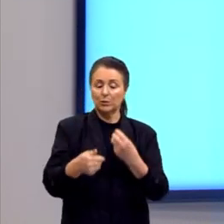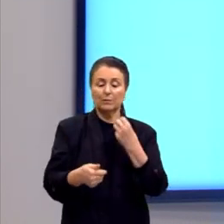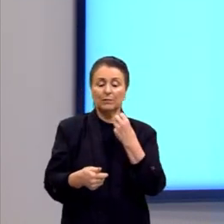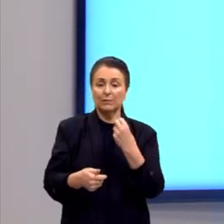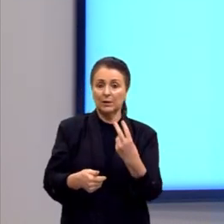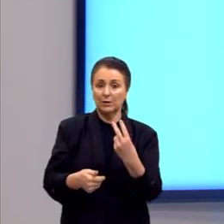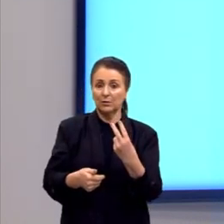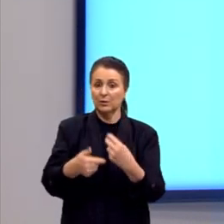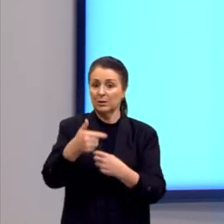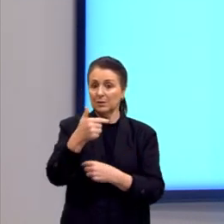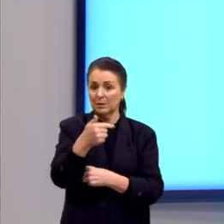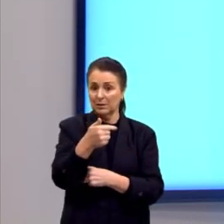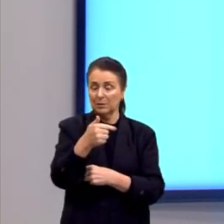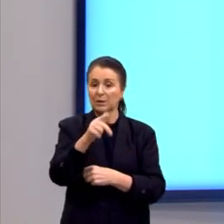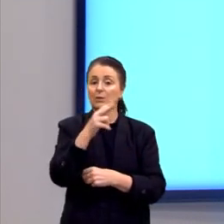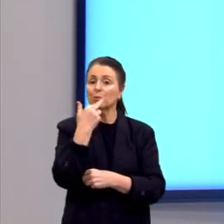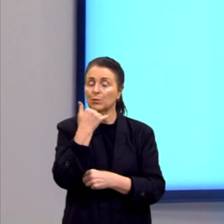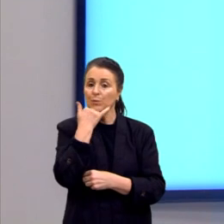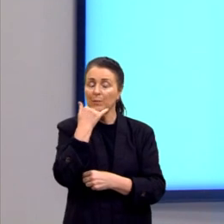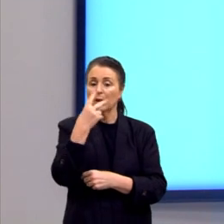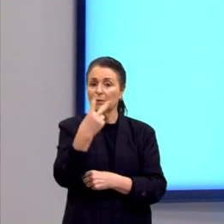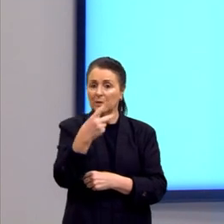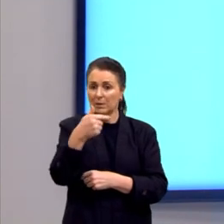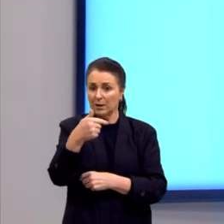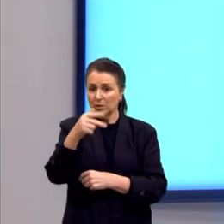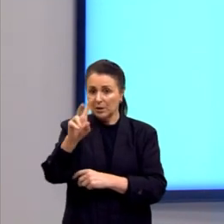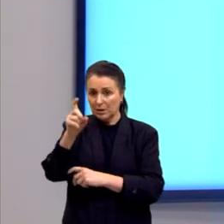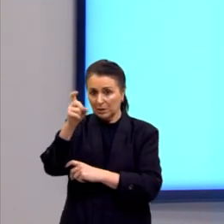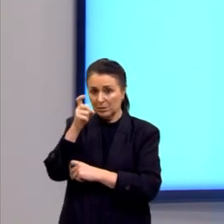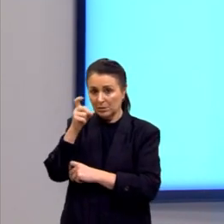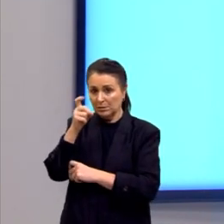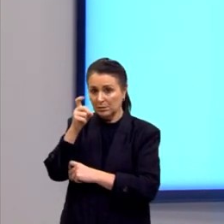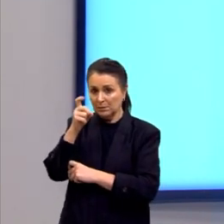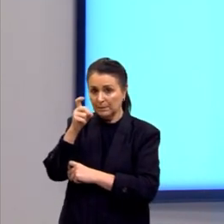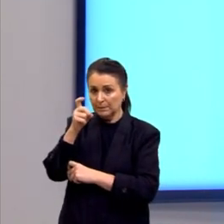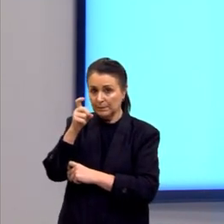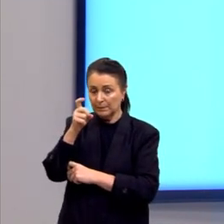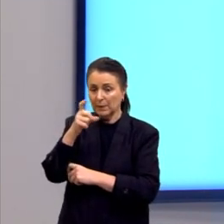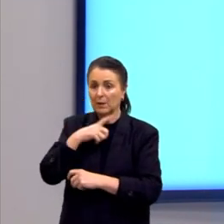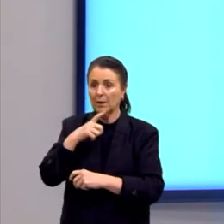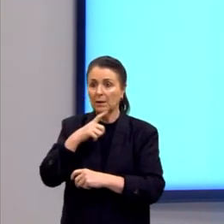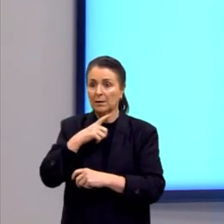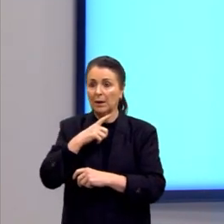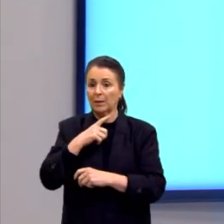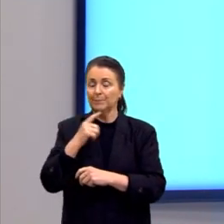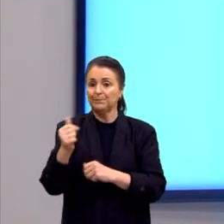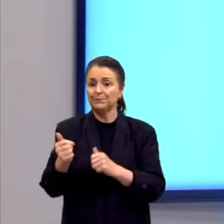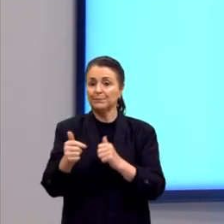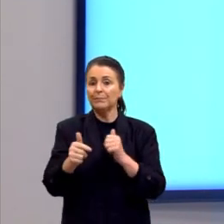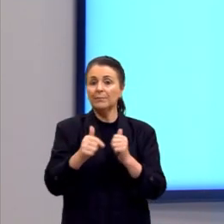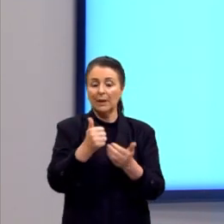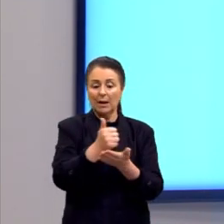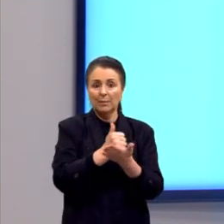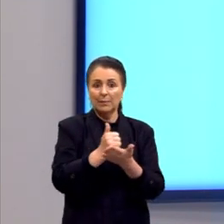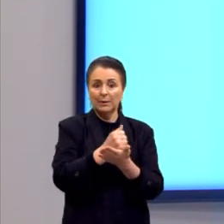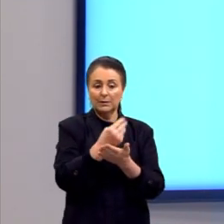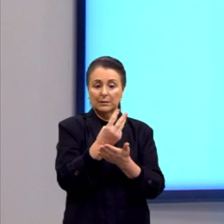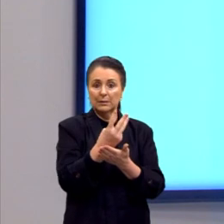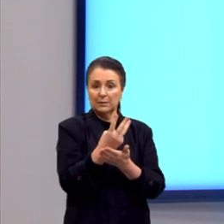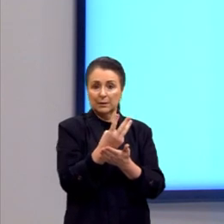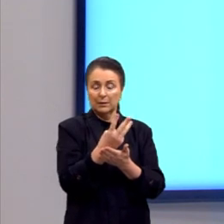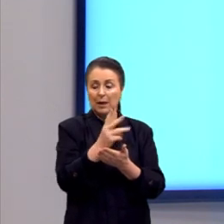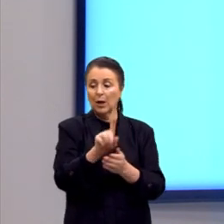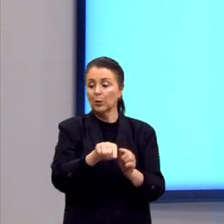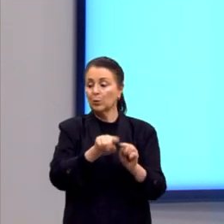a x primeira coisa no primeiro lado da Igualdade nós já temos uma base três no